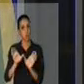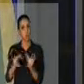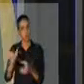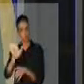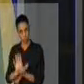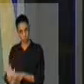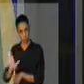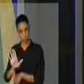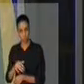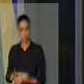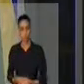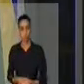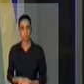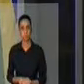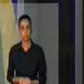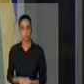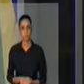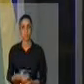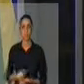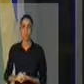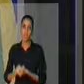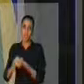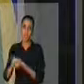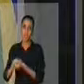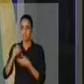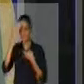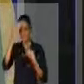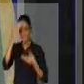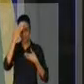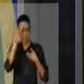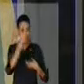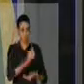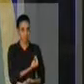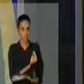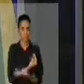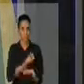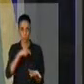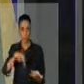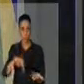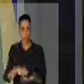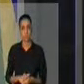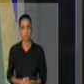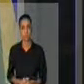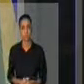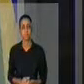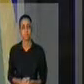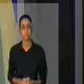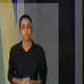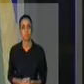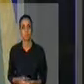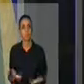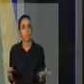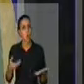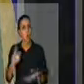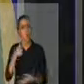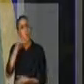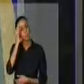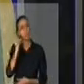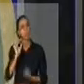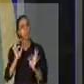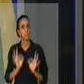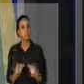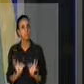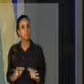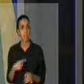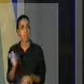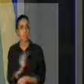comissão. E, portanto, agradecendo a presença de todos, quero dizer que hoje, não tem dúvida que